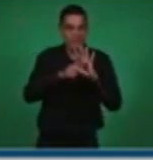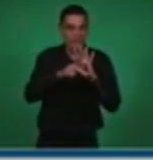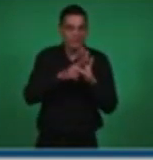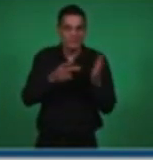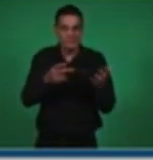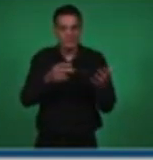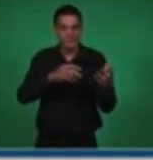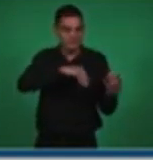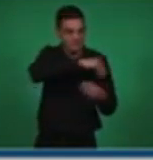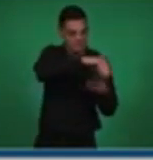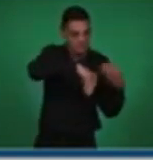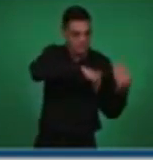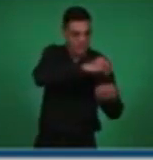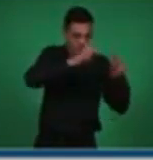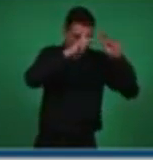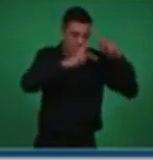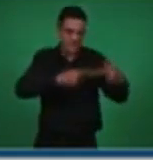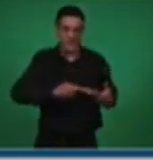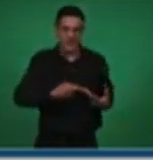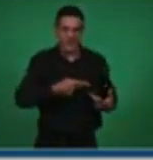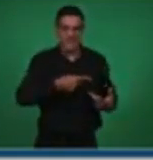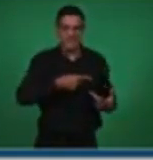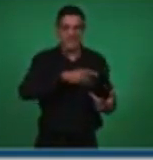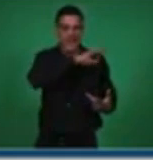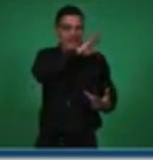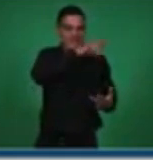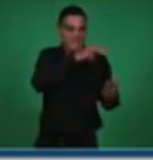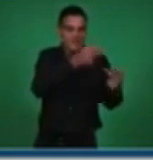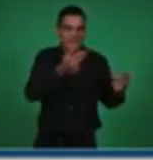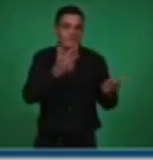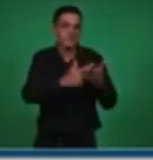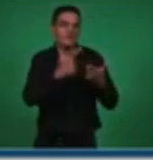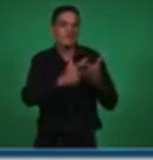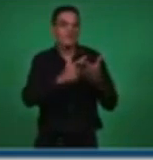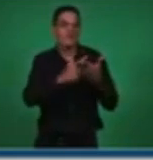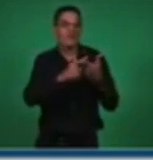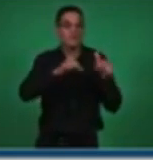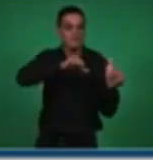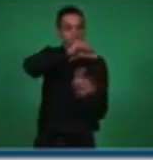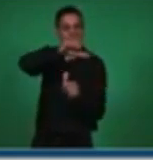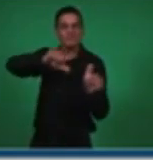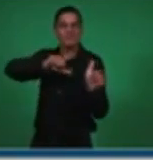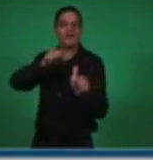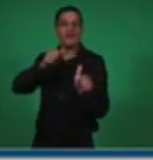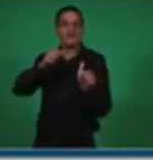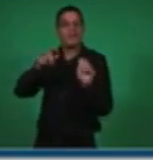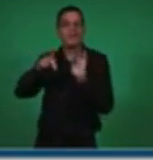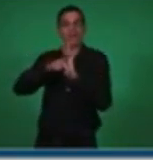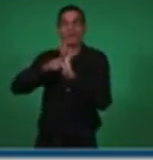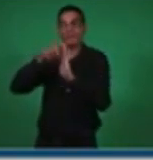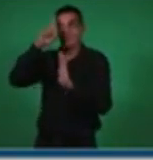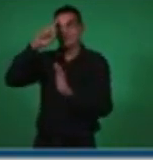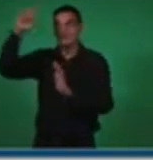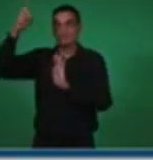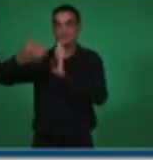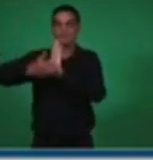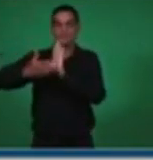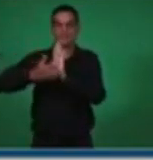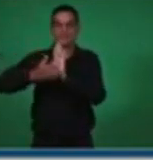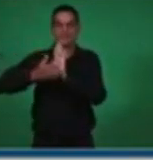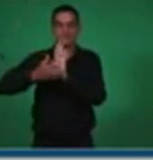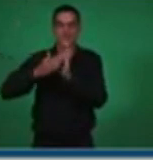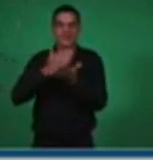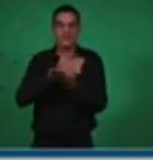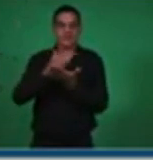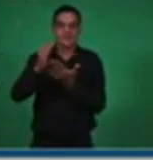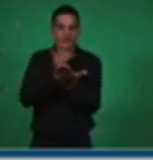de répteis, pois mudaram a verdade de Deus em mentira, e honraram e serviram mais a criatura do